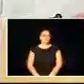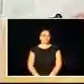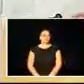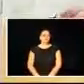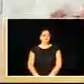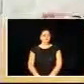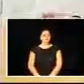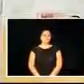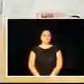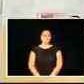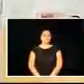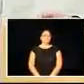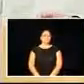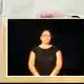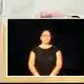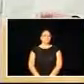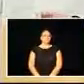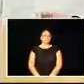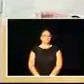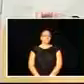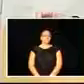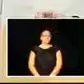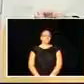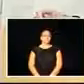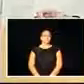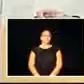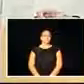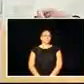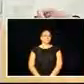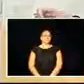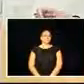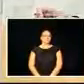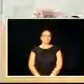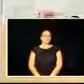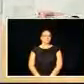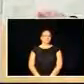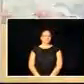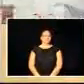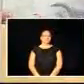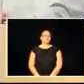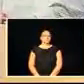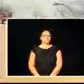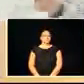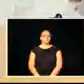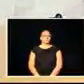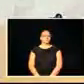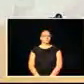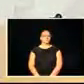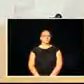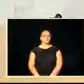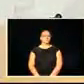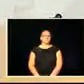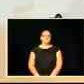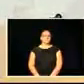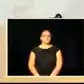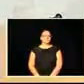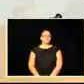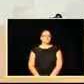Está saindo som lá no fundo, por favor, só para alguém ver. A galeria está sem som.